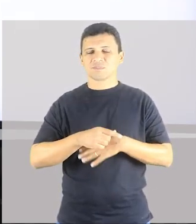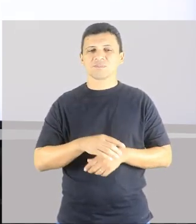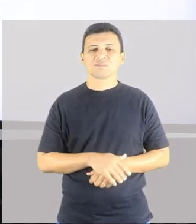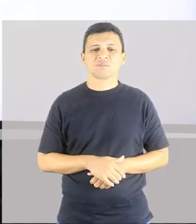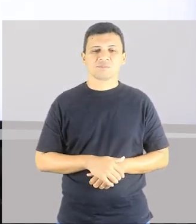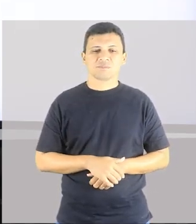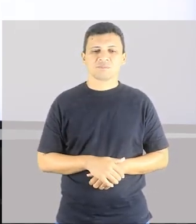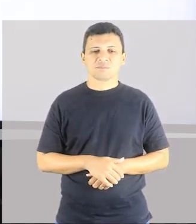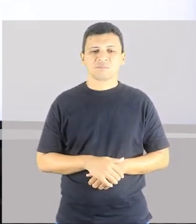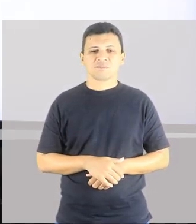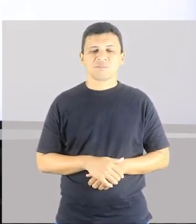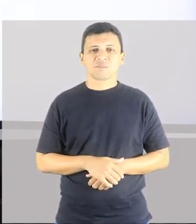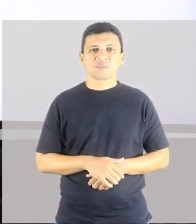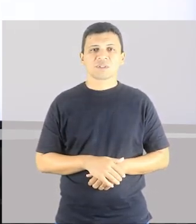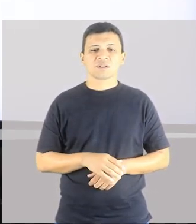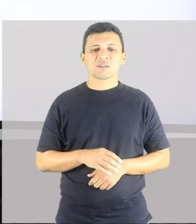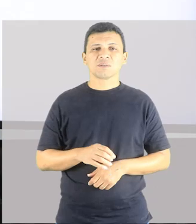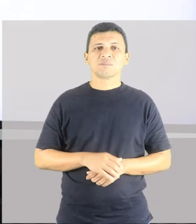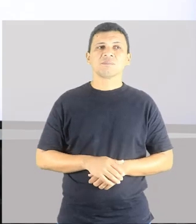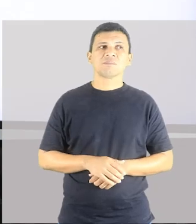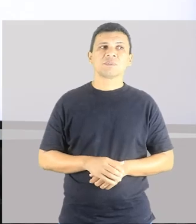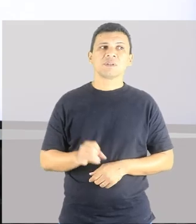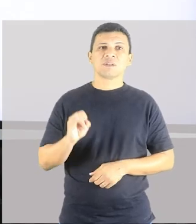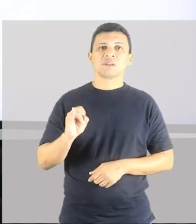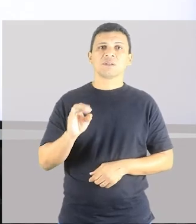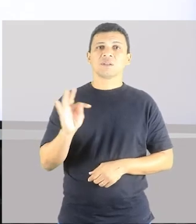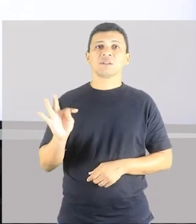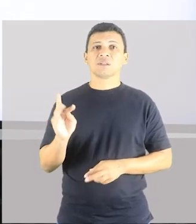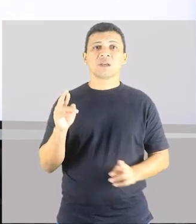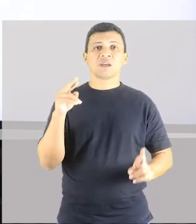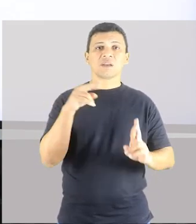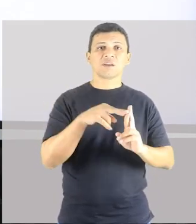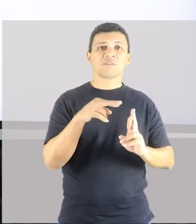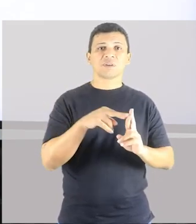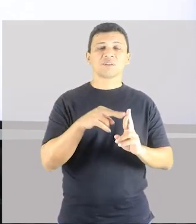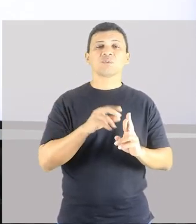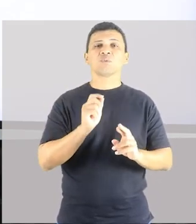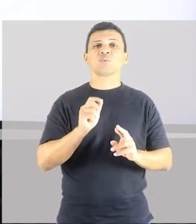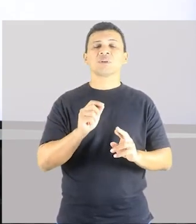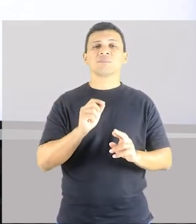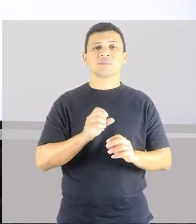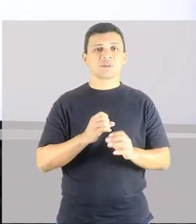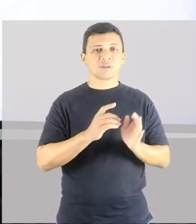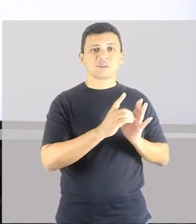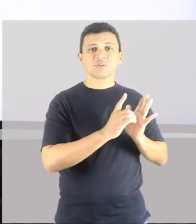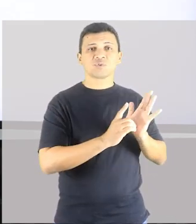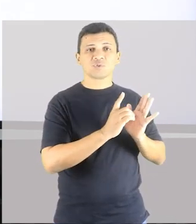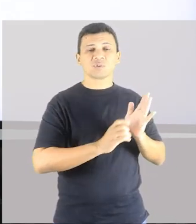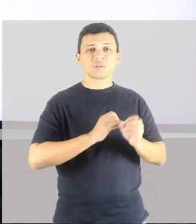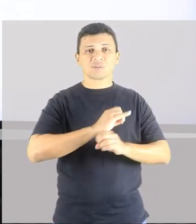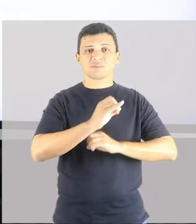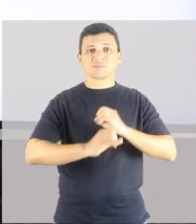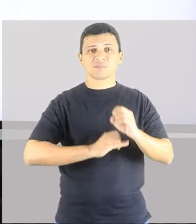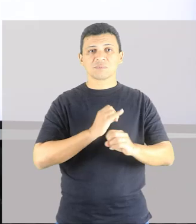it contains, esse it faz referência ao dicionário online. Então, ele contém